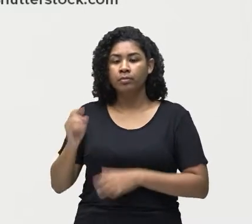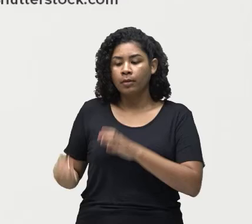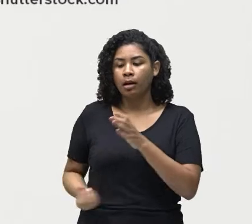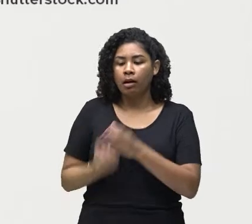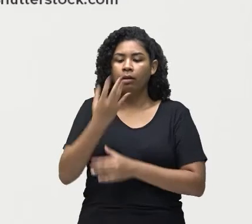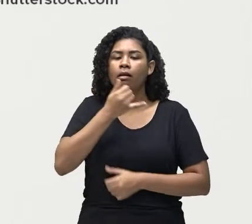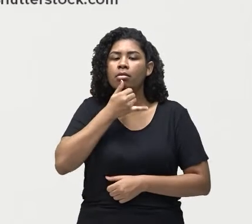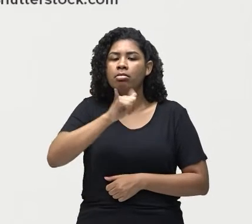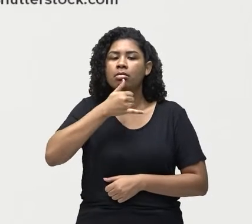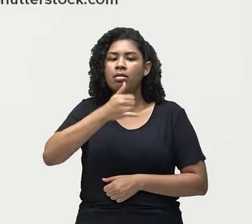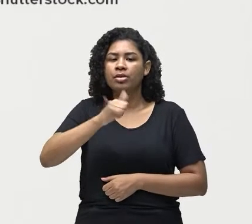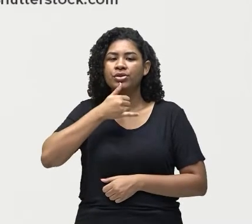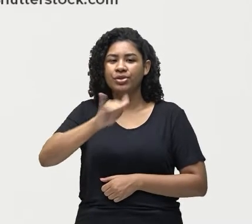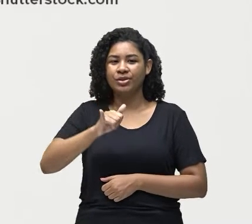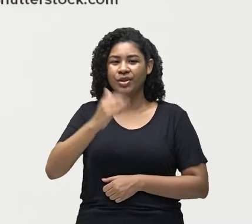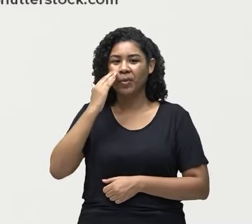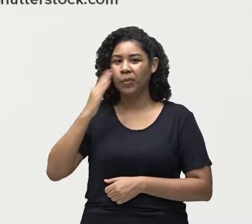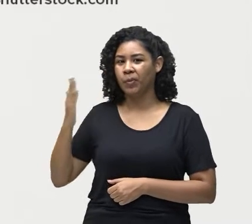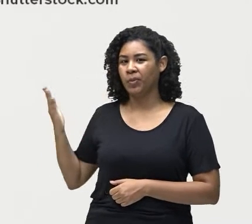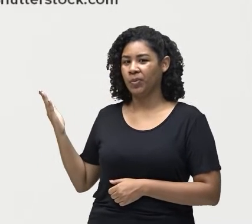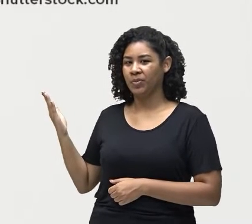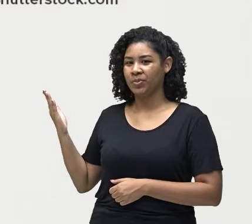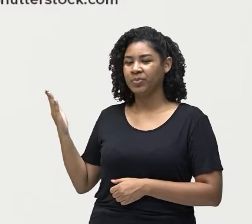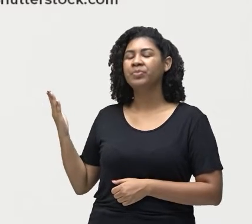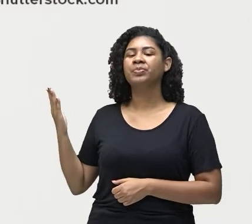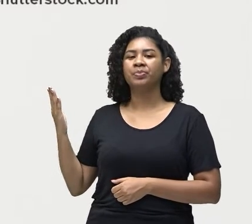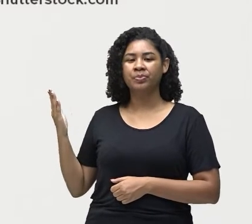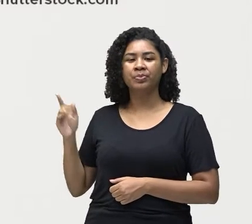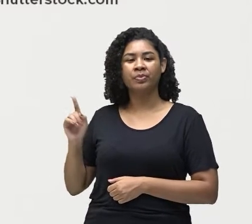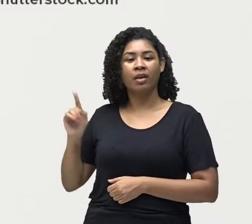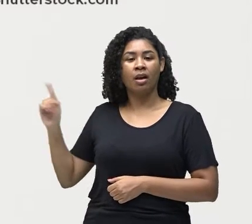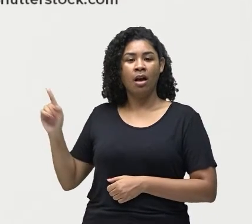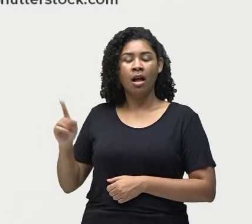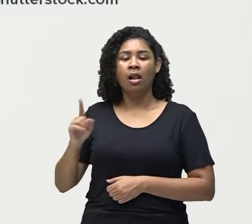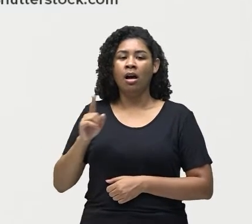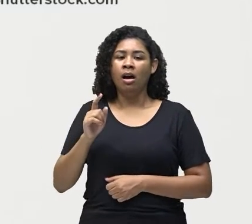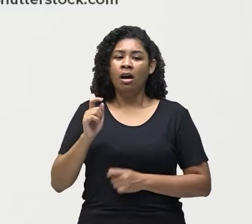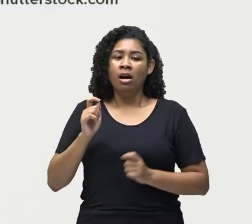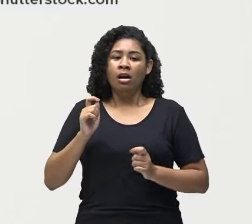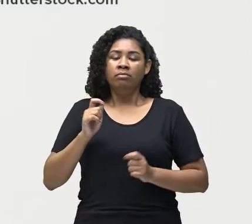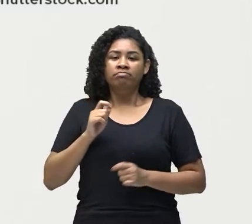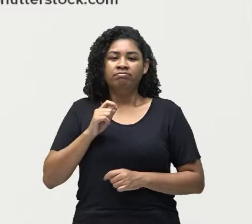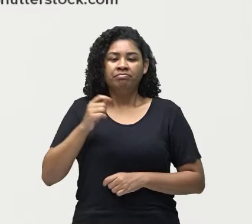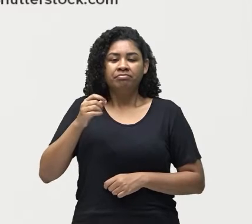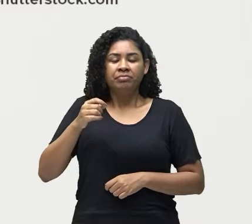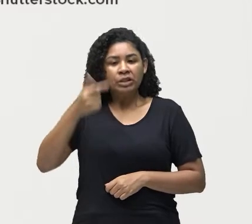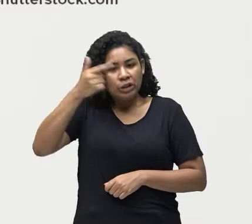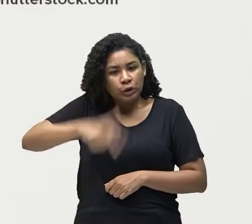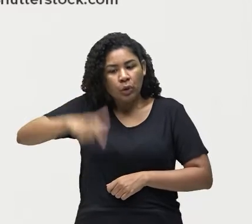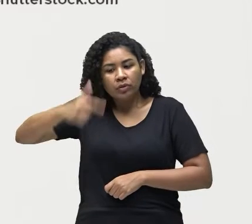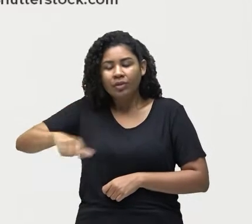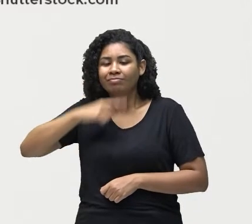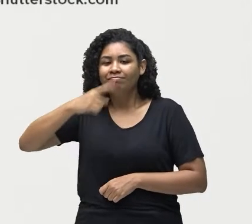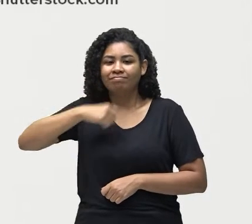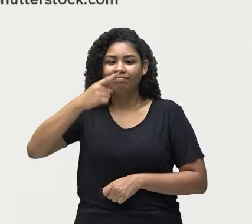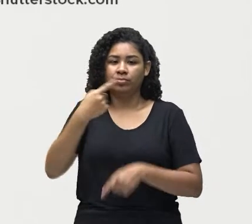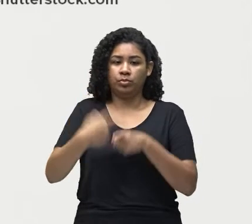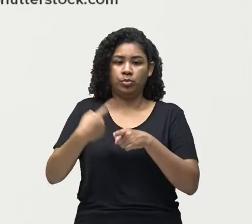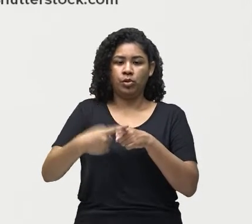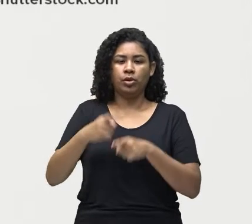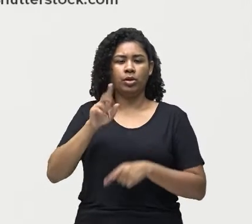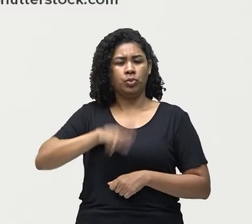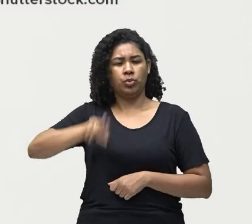energia termoelétrica, que é considerada não renovável, já que os recursos usados no